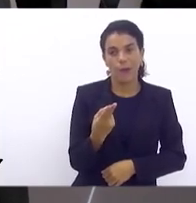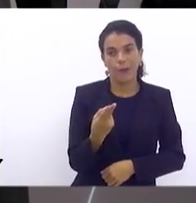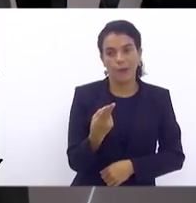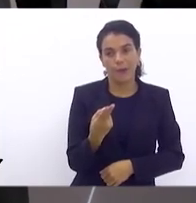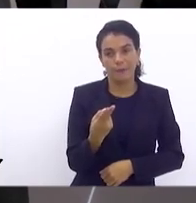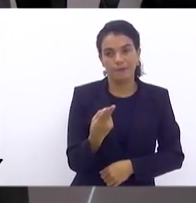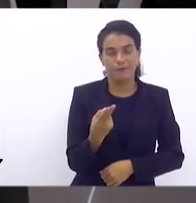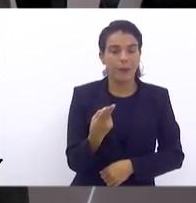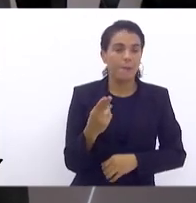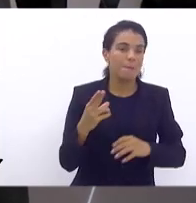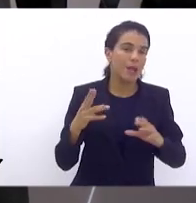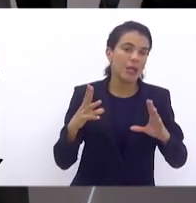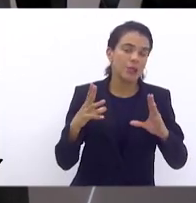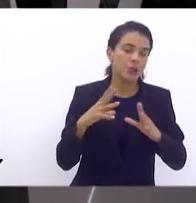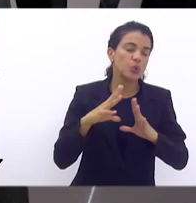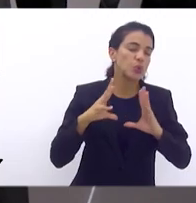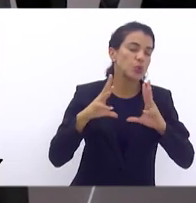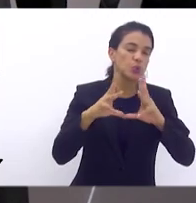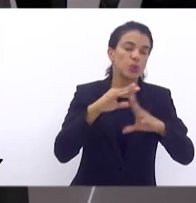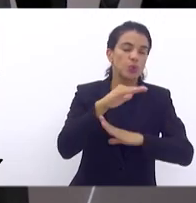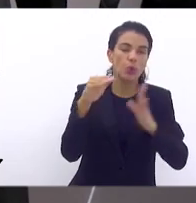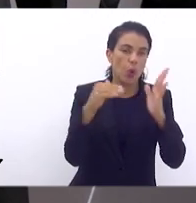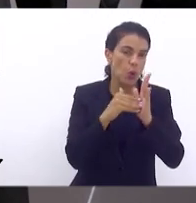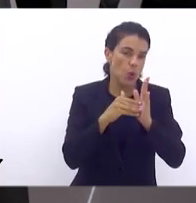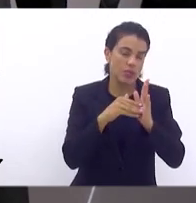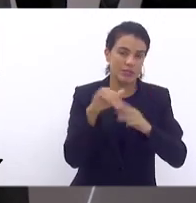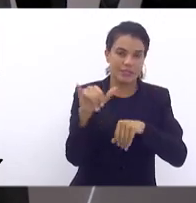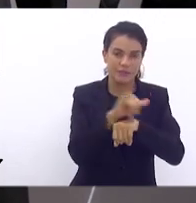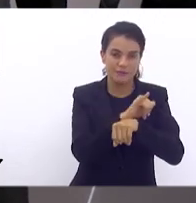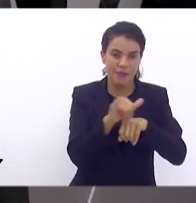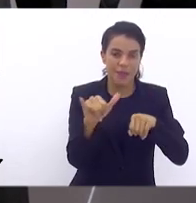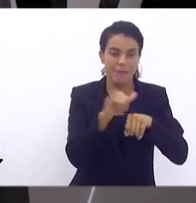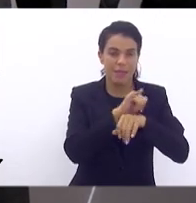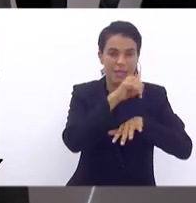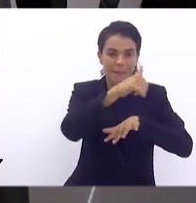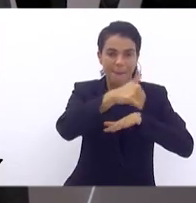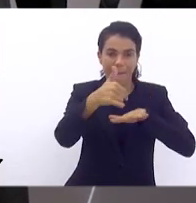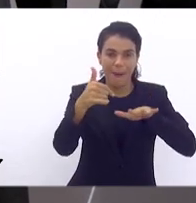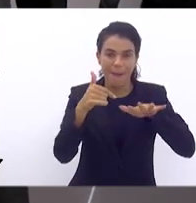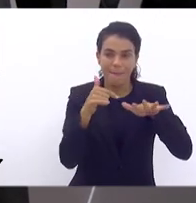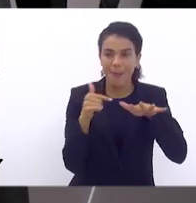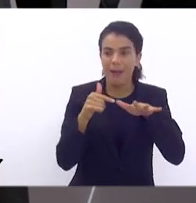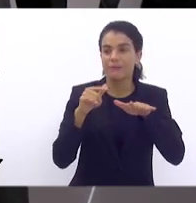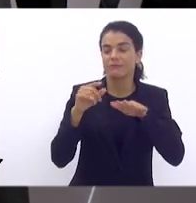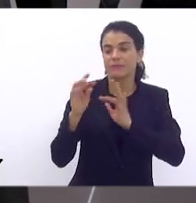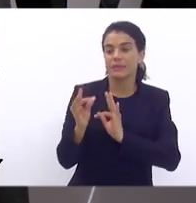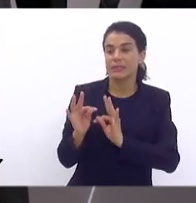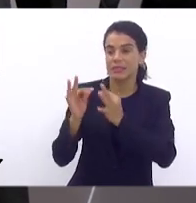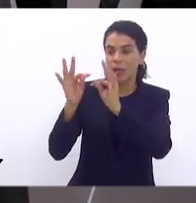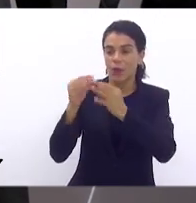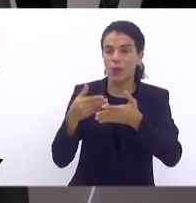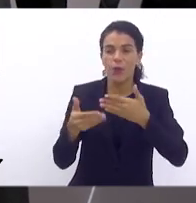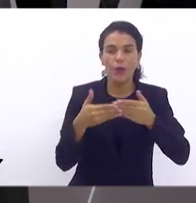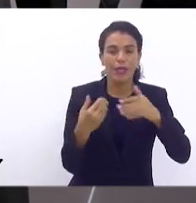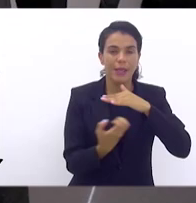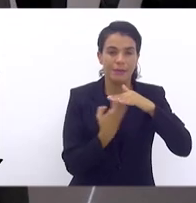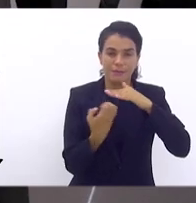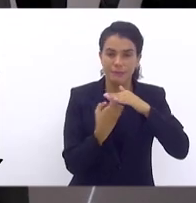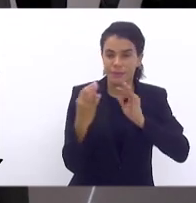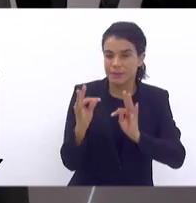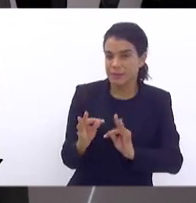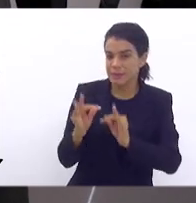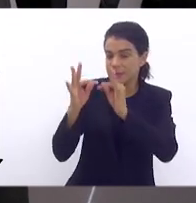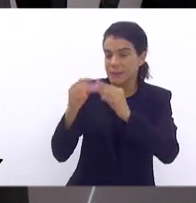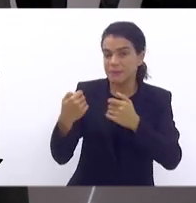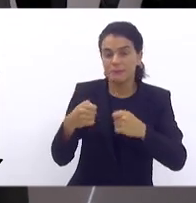para todas as as é tecnológicas então elas em qualquer qualquer empresa de tecnologia ela